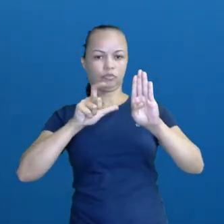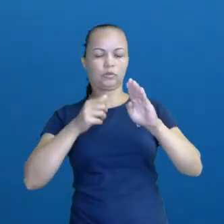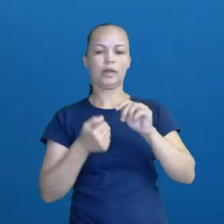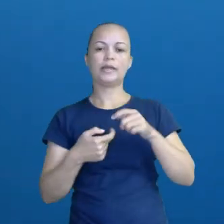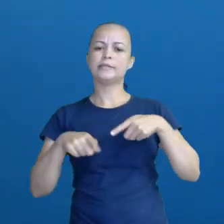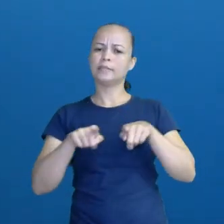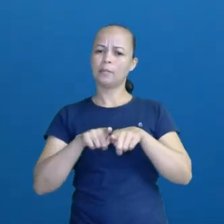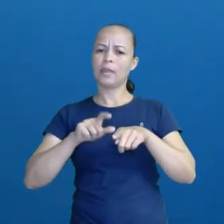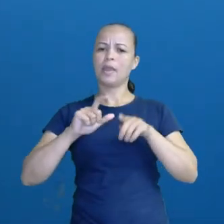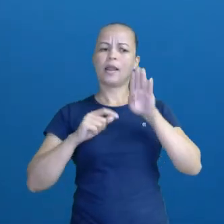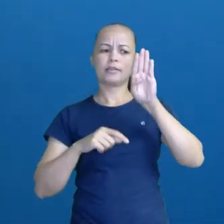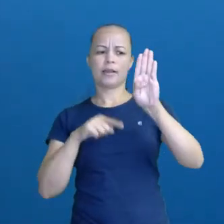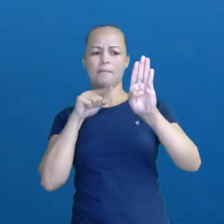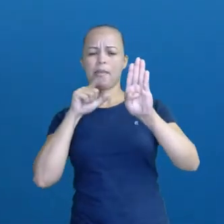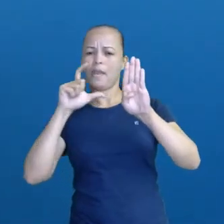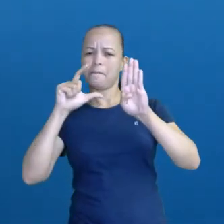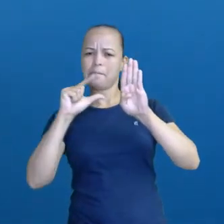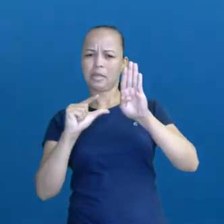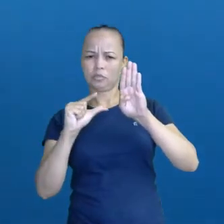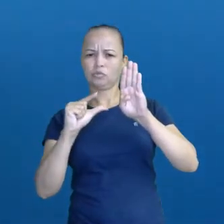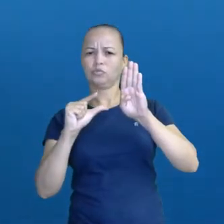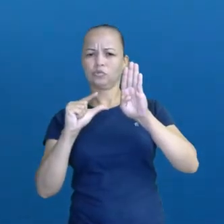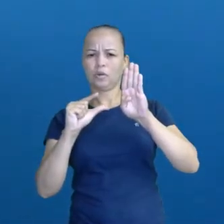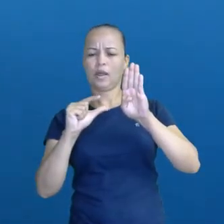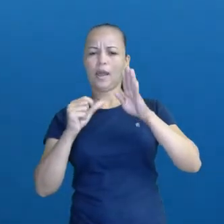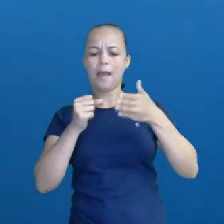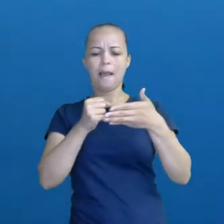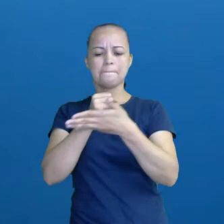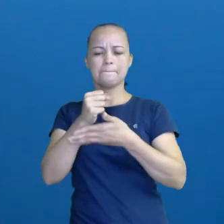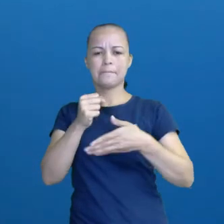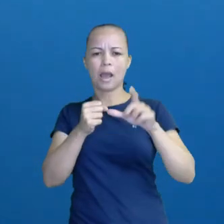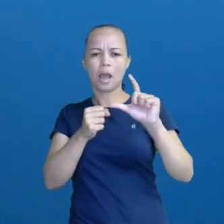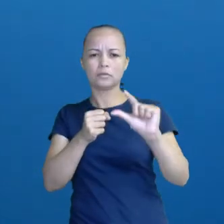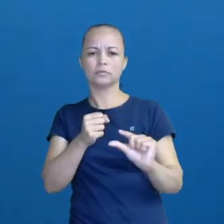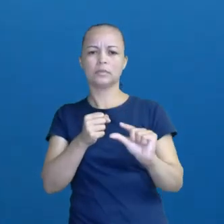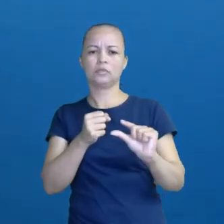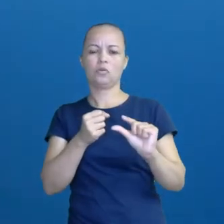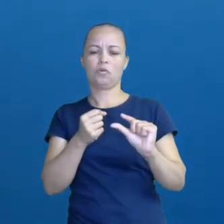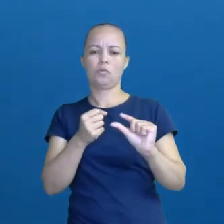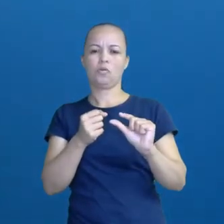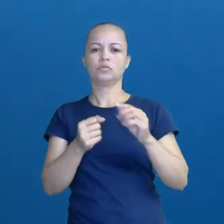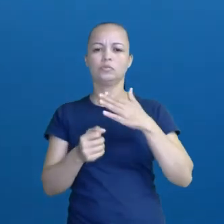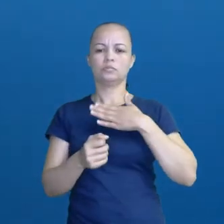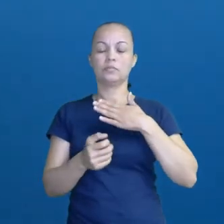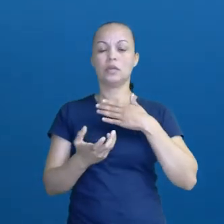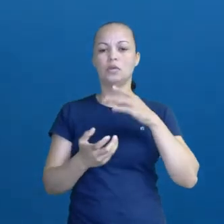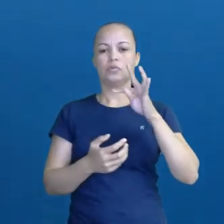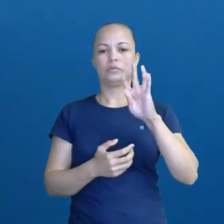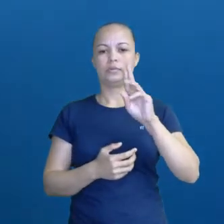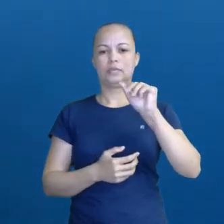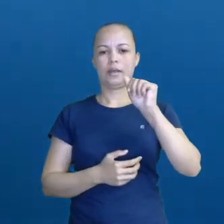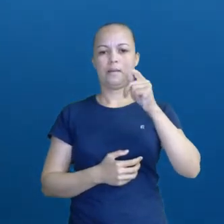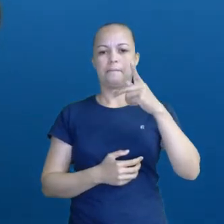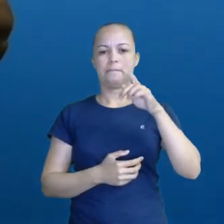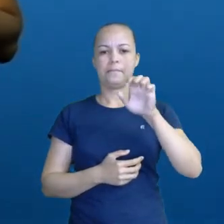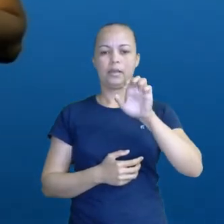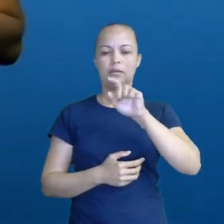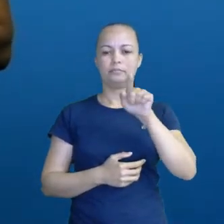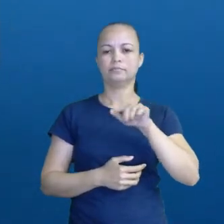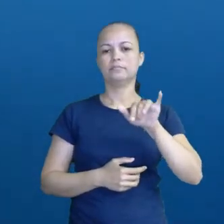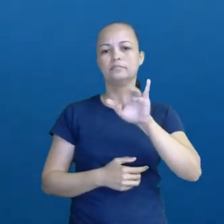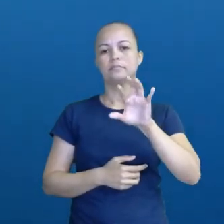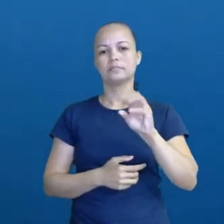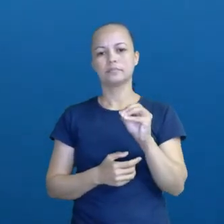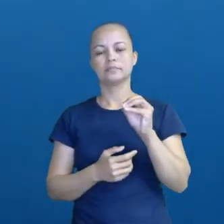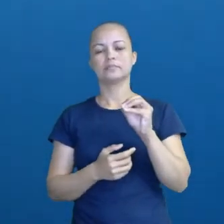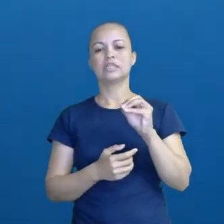B - Cola representa o que a base menor do meu trapézio e o